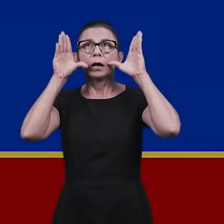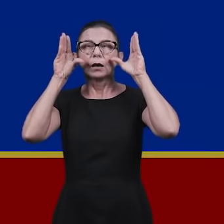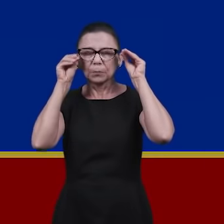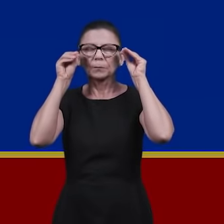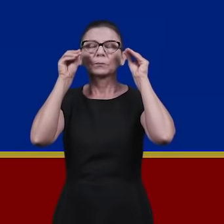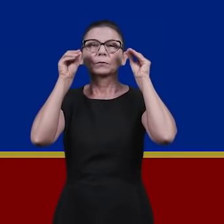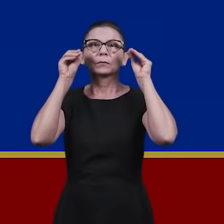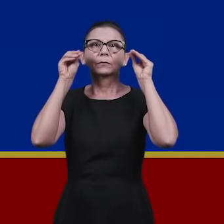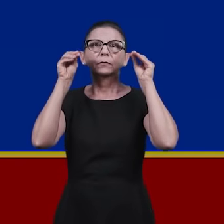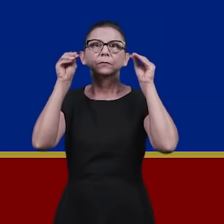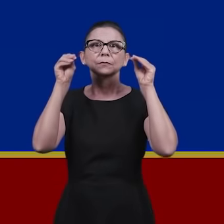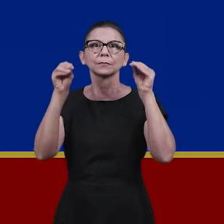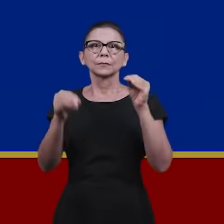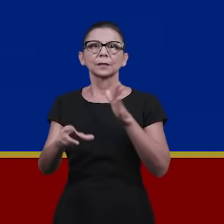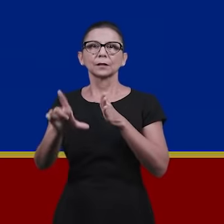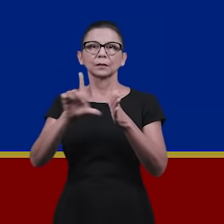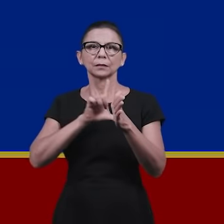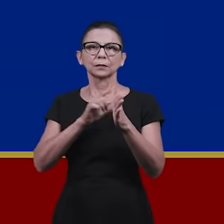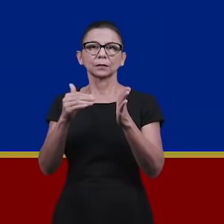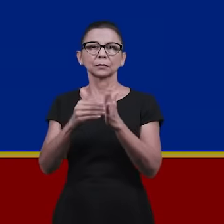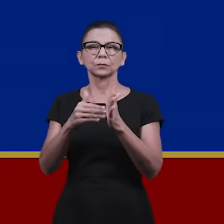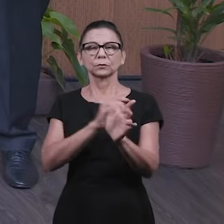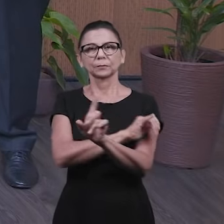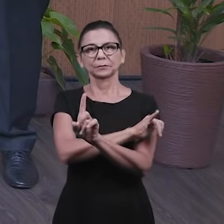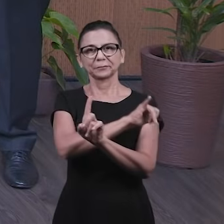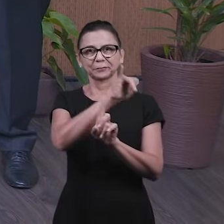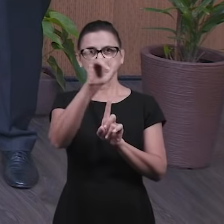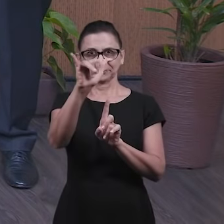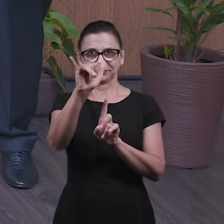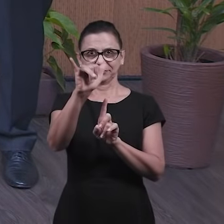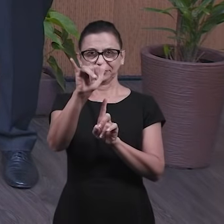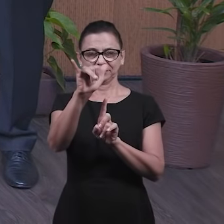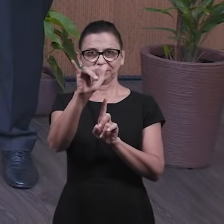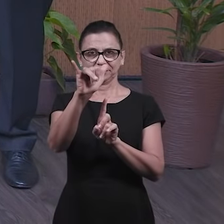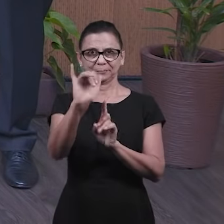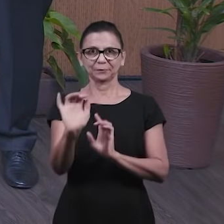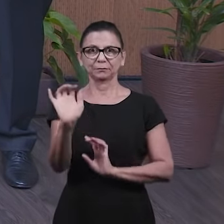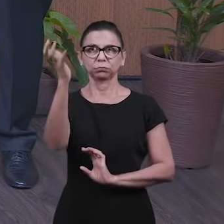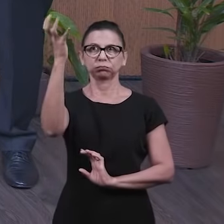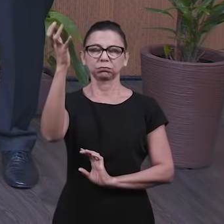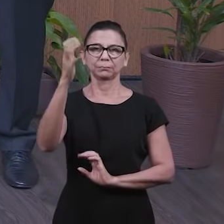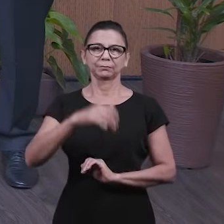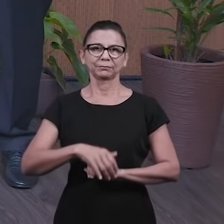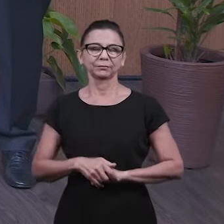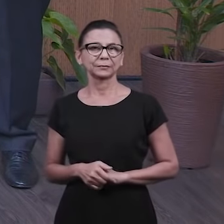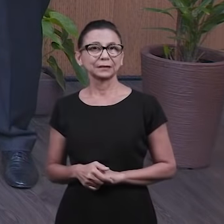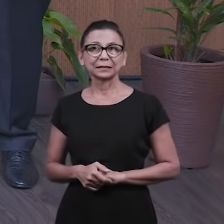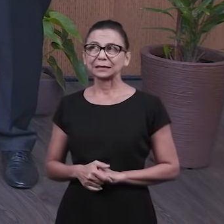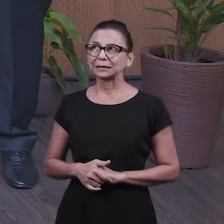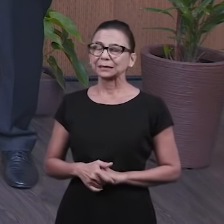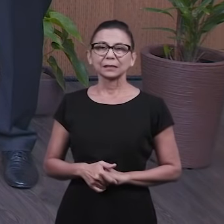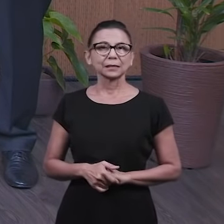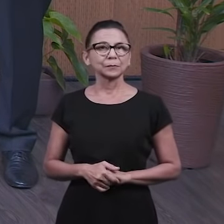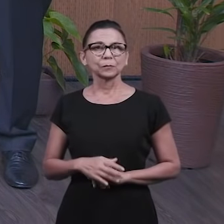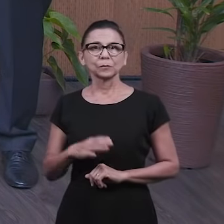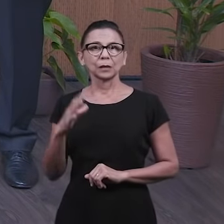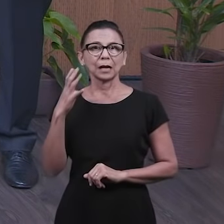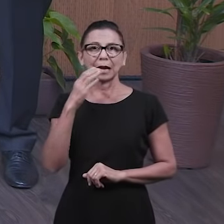ante a última trombeta. A rapidez, a velocidade é